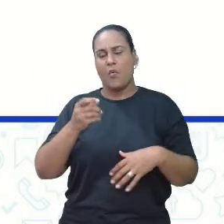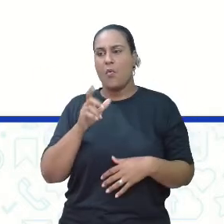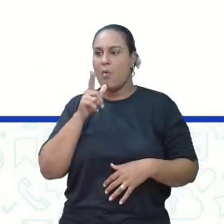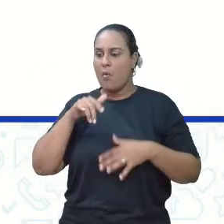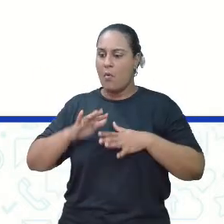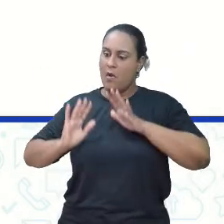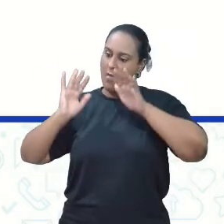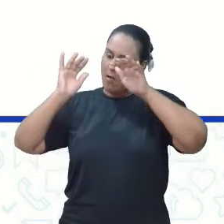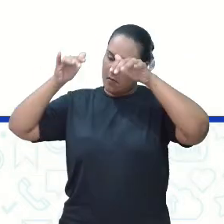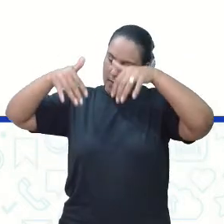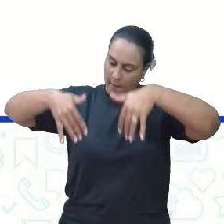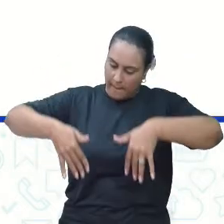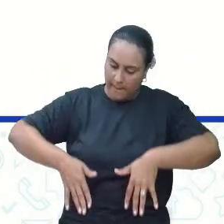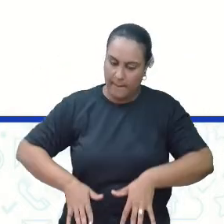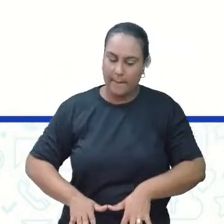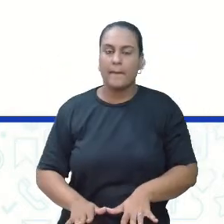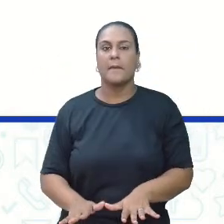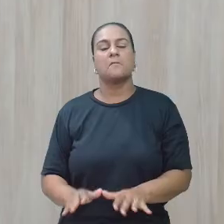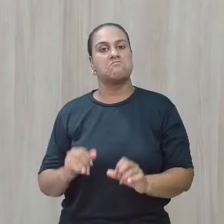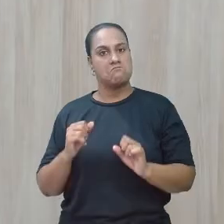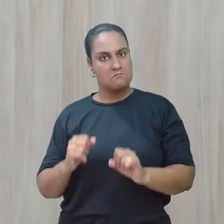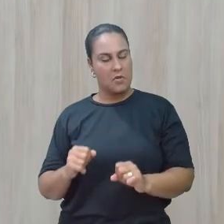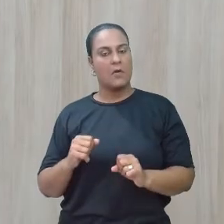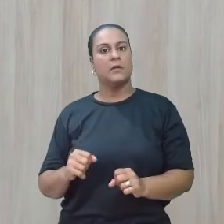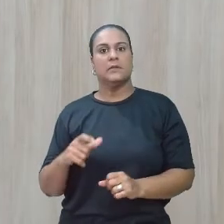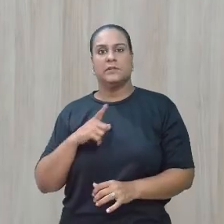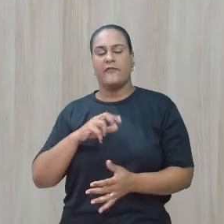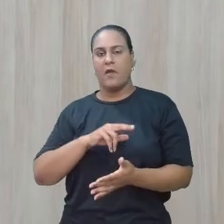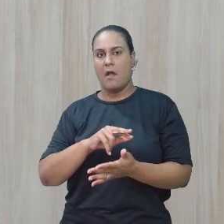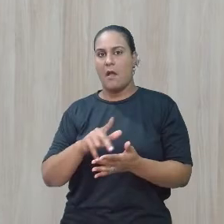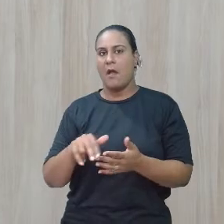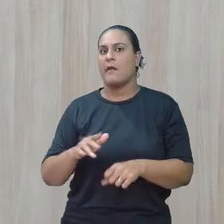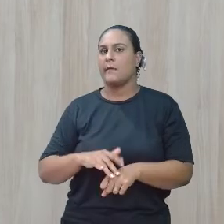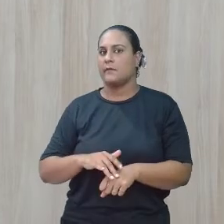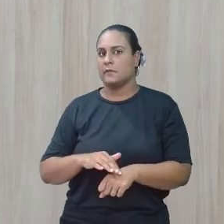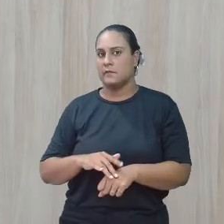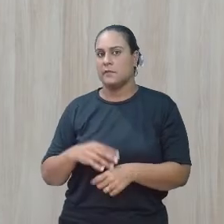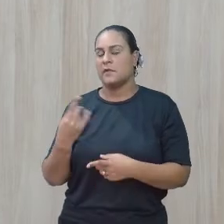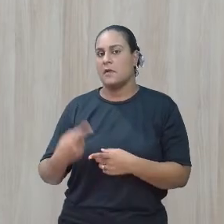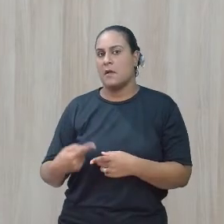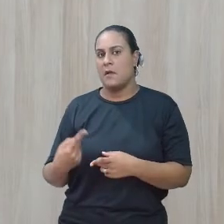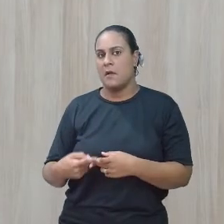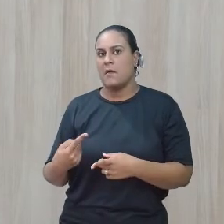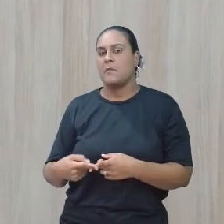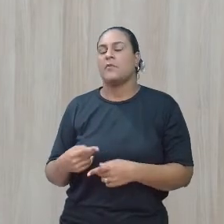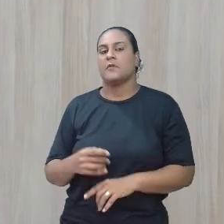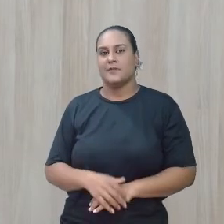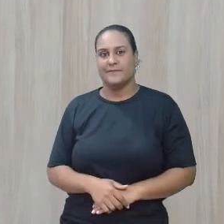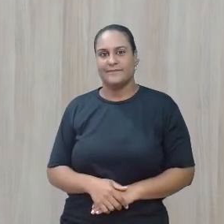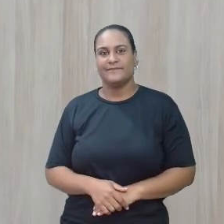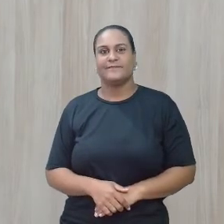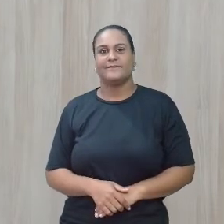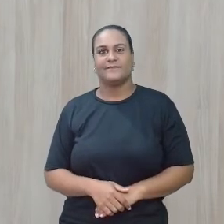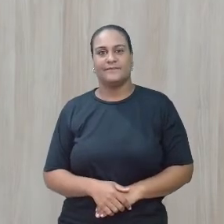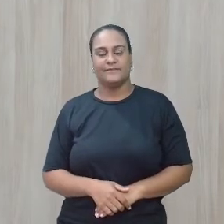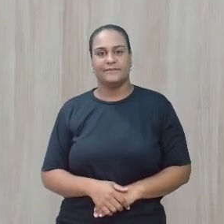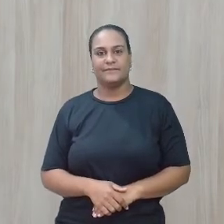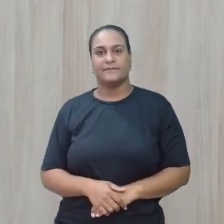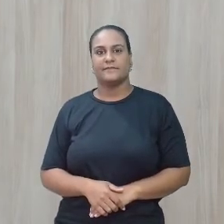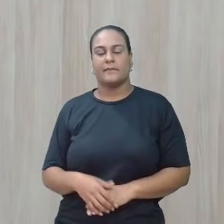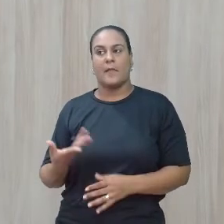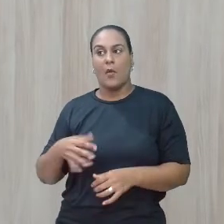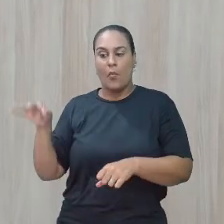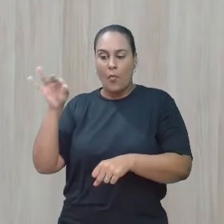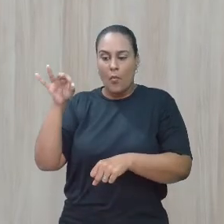né? Pode ter surtos de doença, assim, porque acabam proliferando, reproduzindo alguns, né,